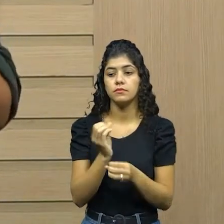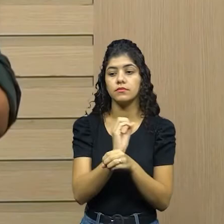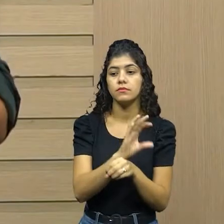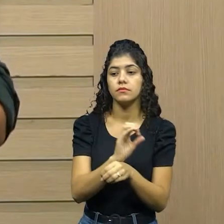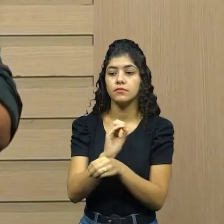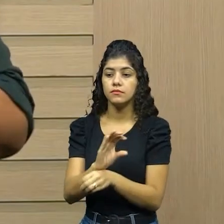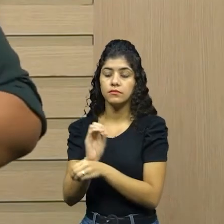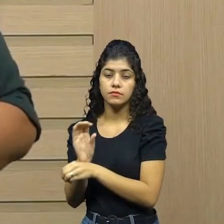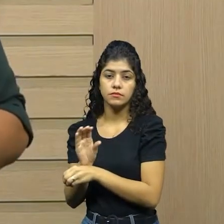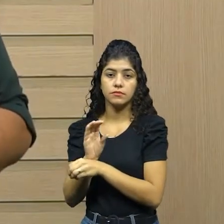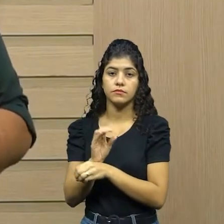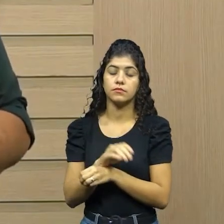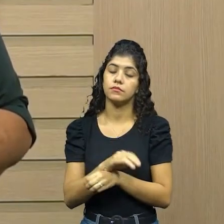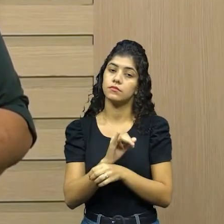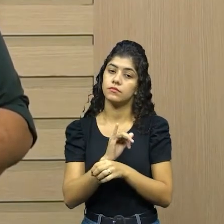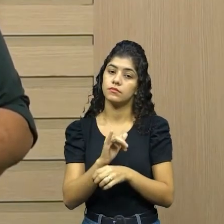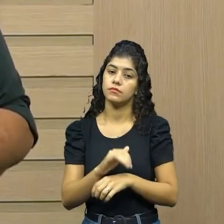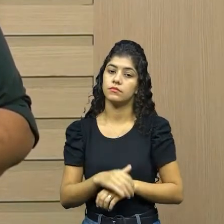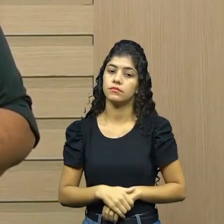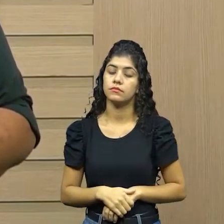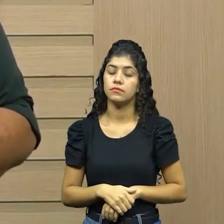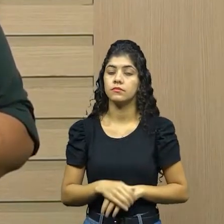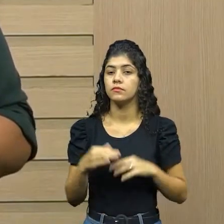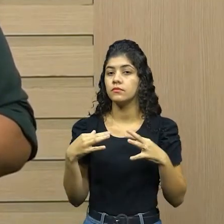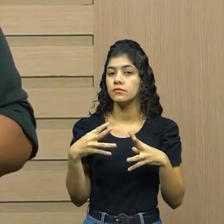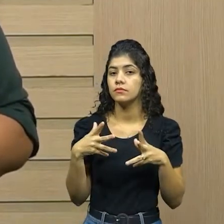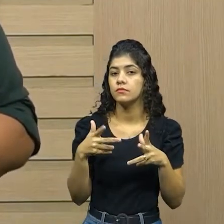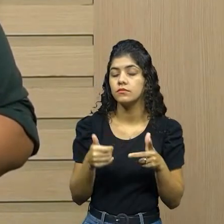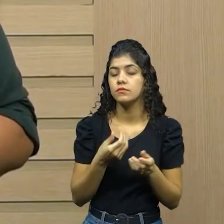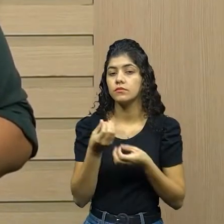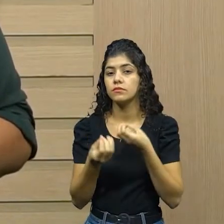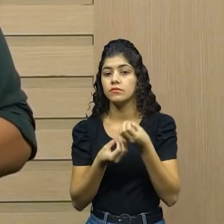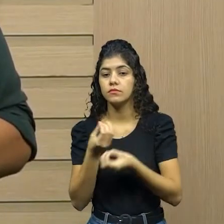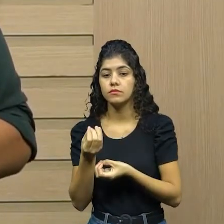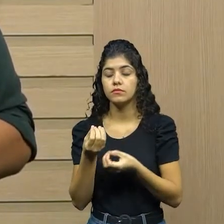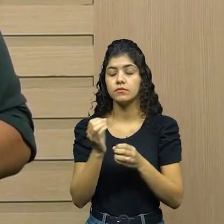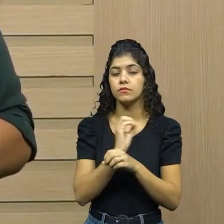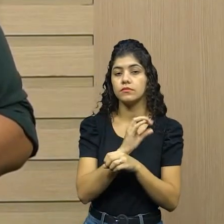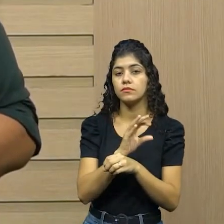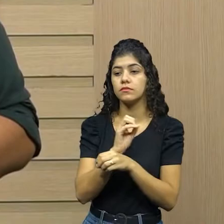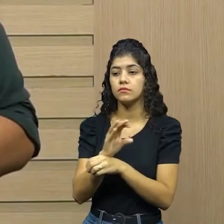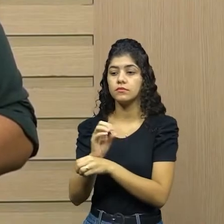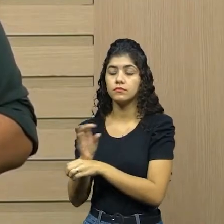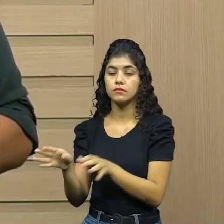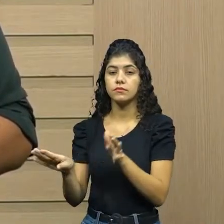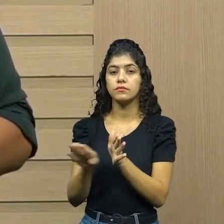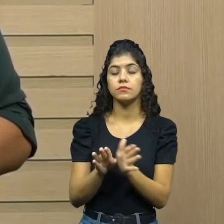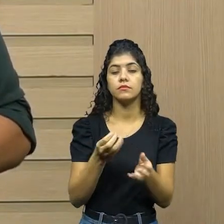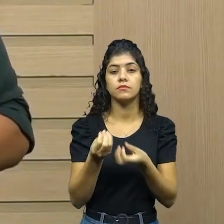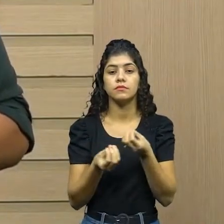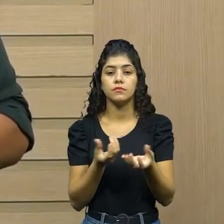vai se distribuir dentro desse sistema. Então, como é que vai distribuir, como ele